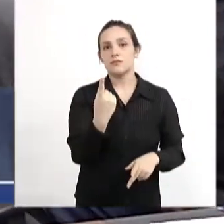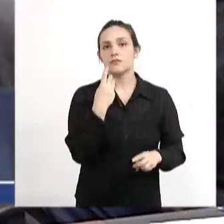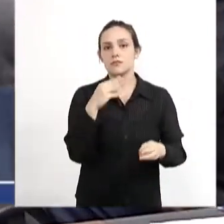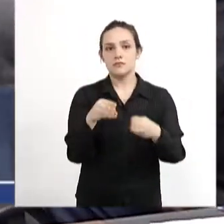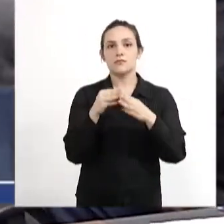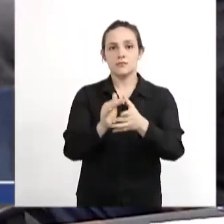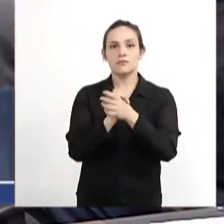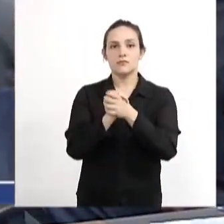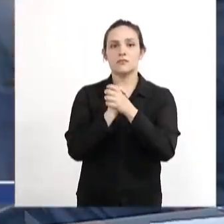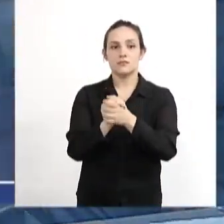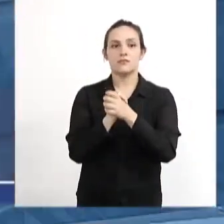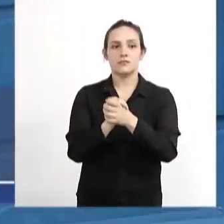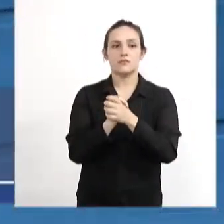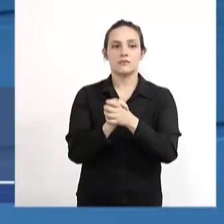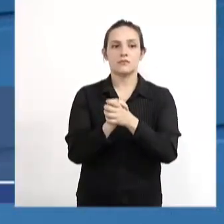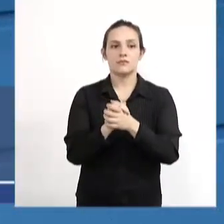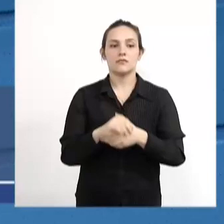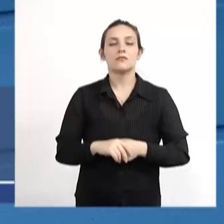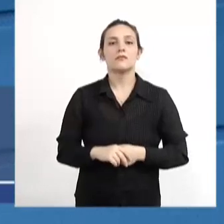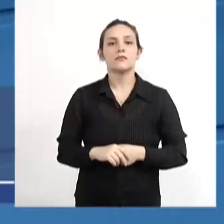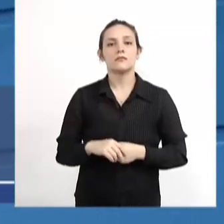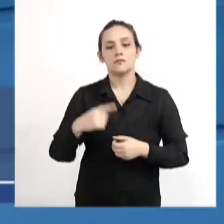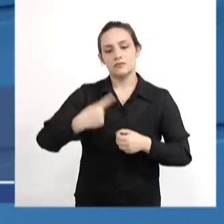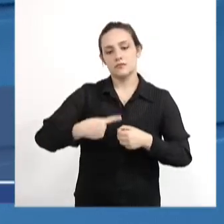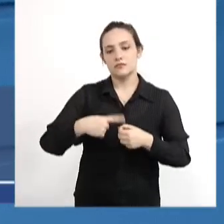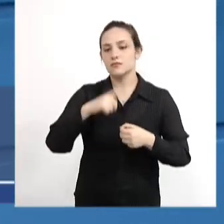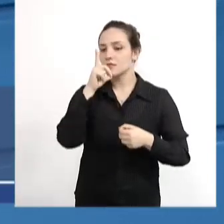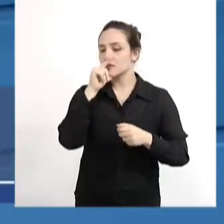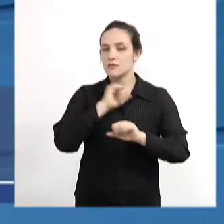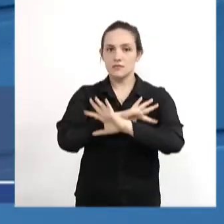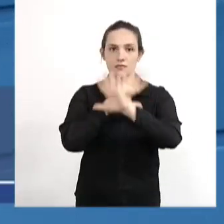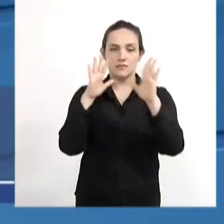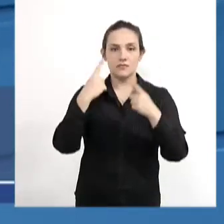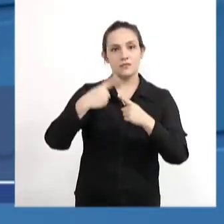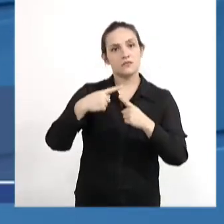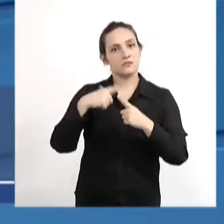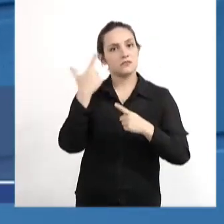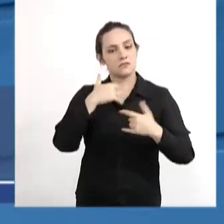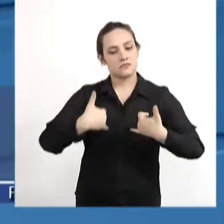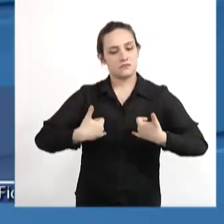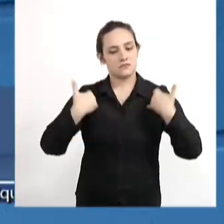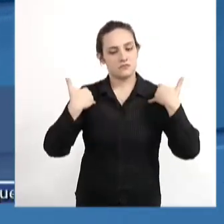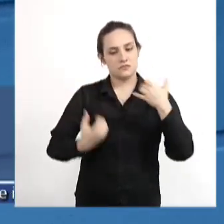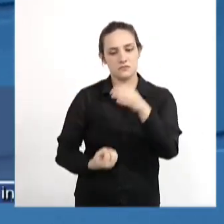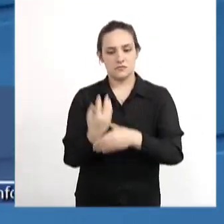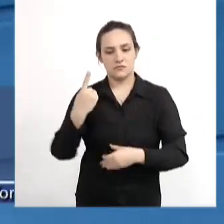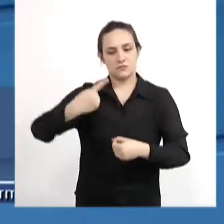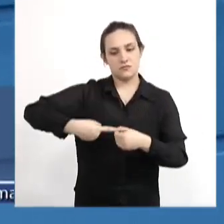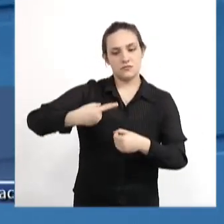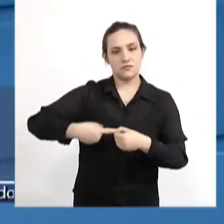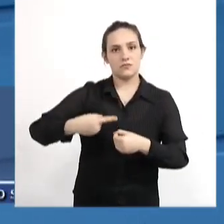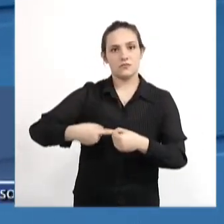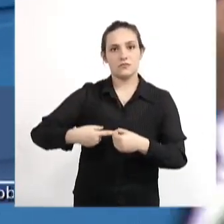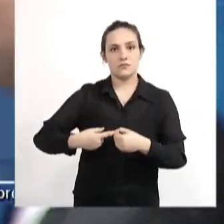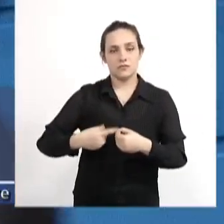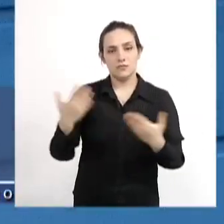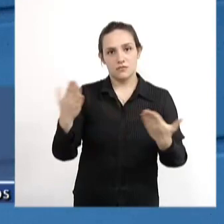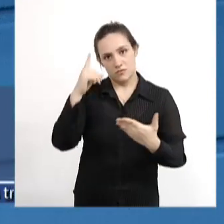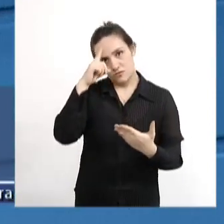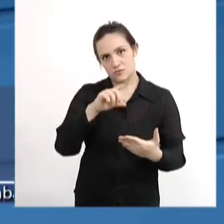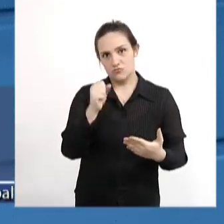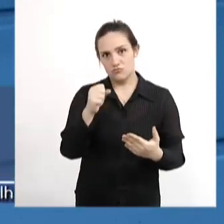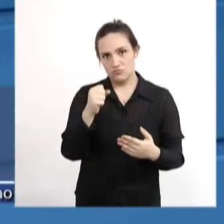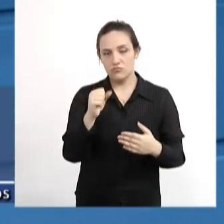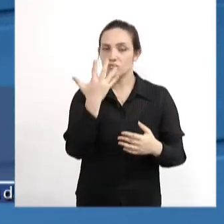de congratulação com a população de Água Clara pelo aniversário daquele município, que será comemorado agora no dia 8 de